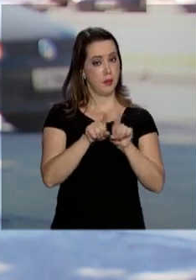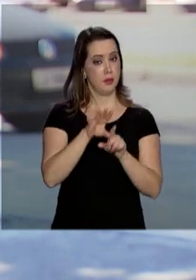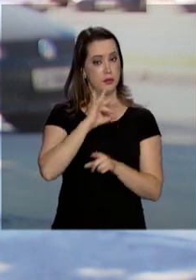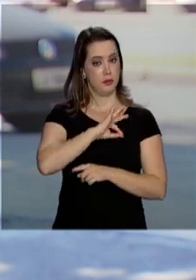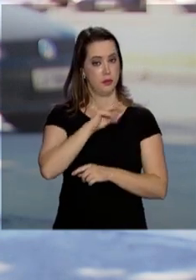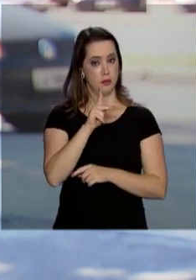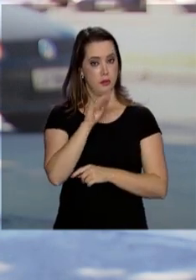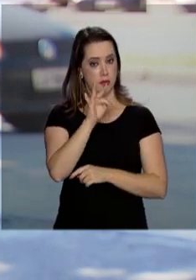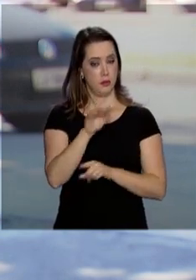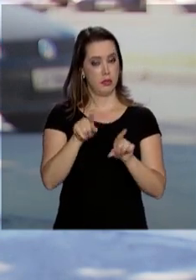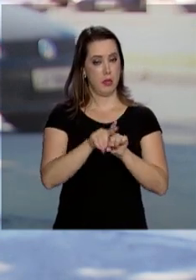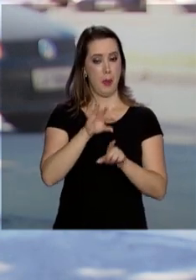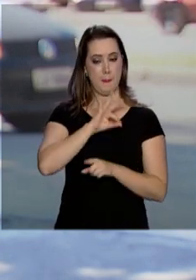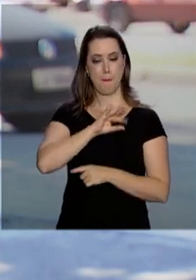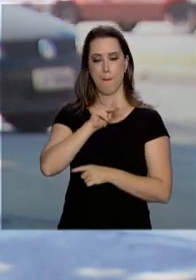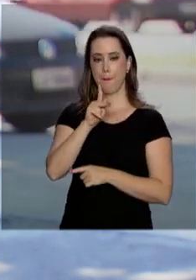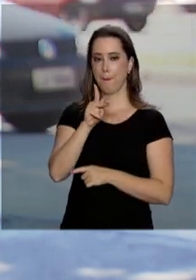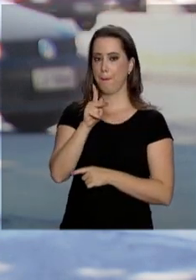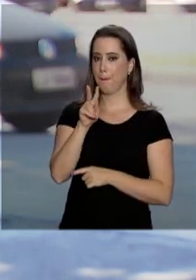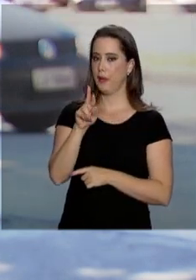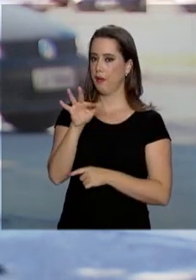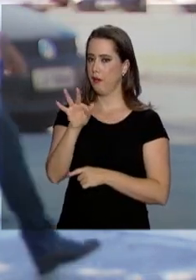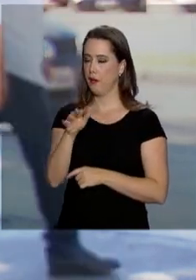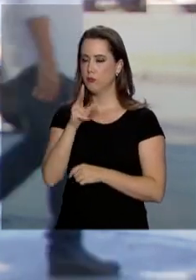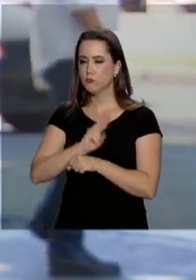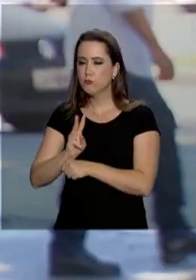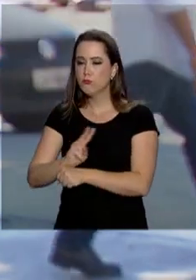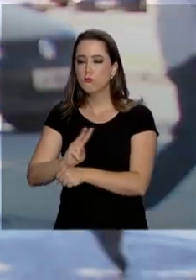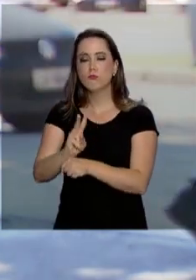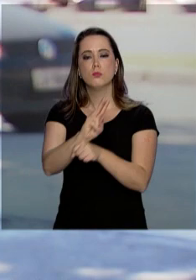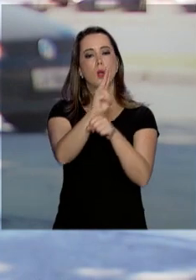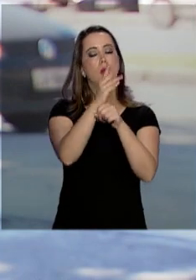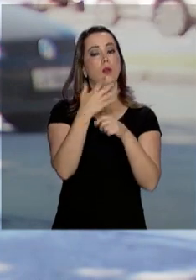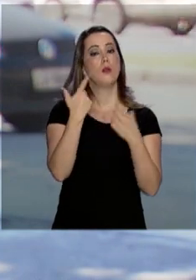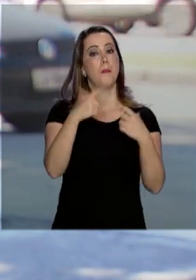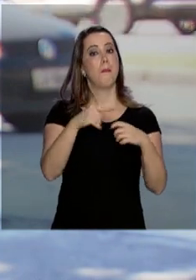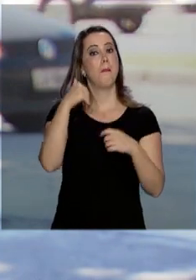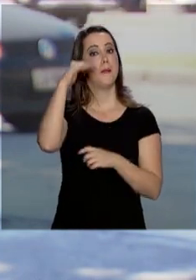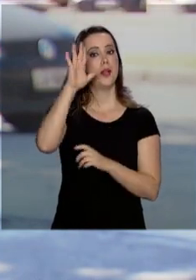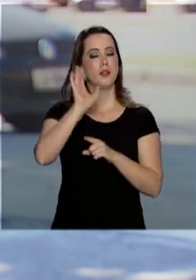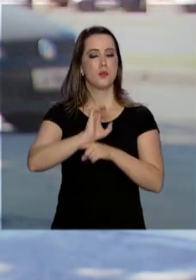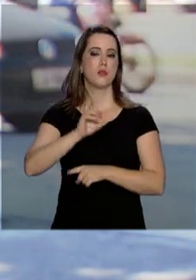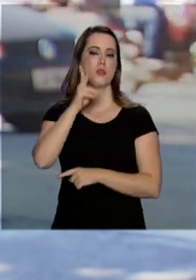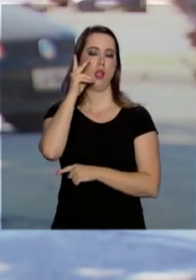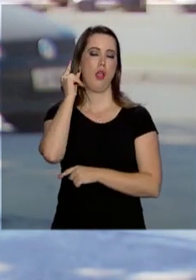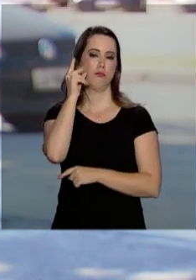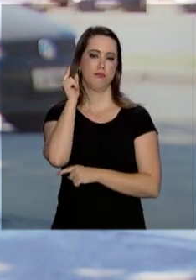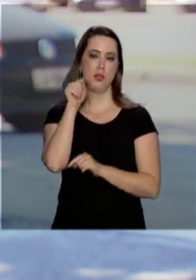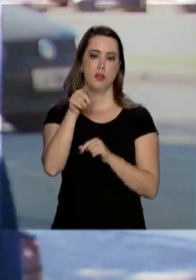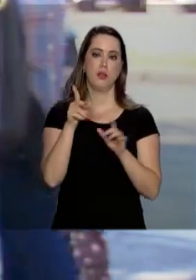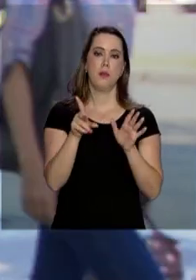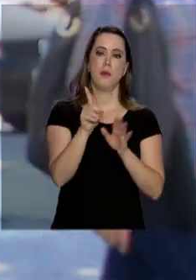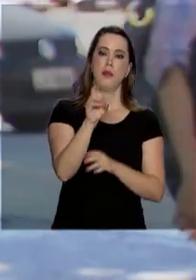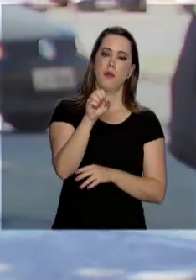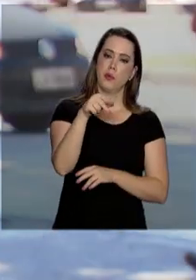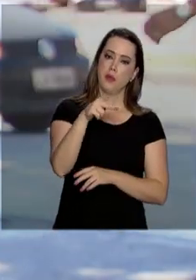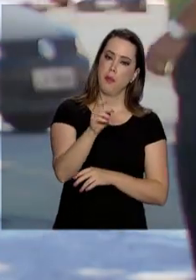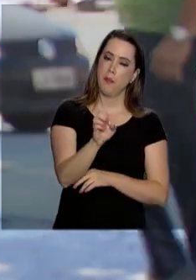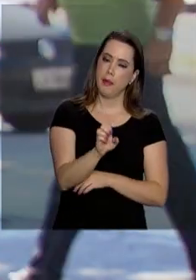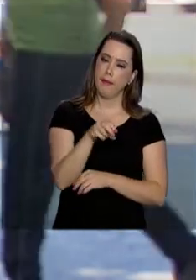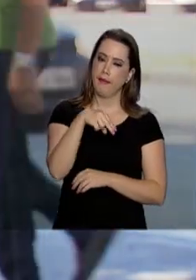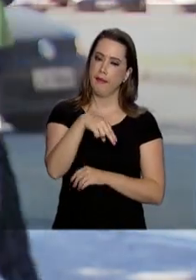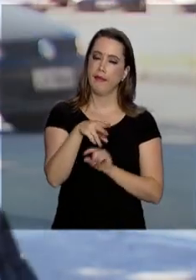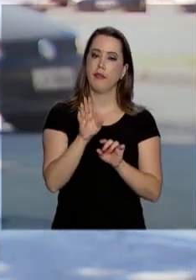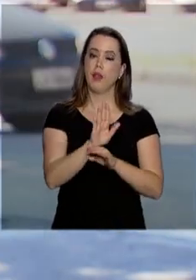federal ea polícia rodoviária federal intensificaram as atividades no estado eo departamento penitenciário nacional tem